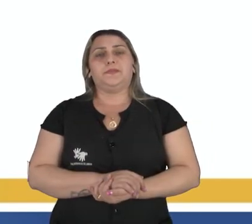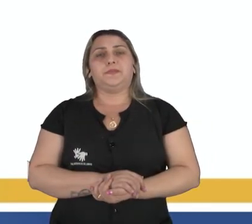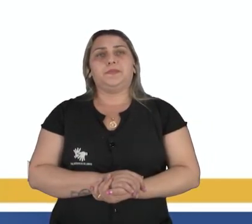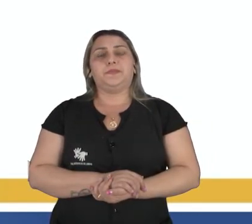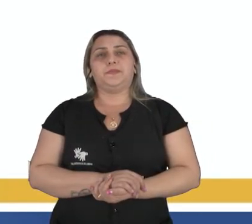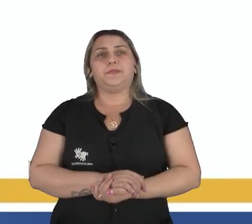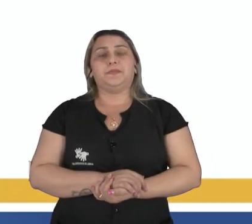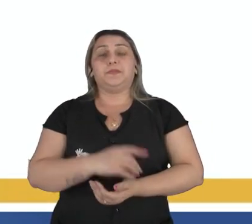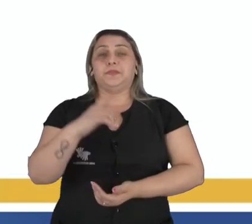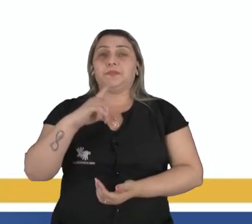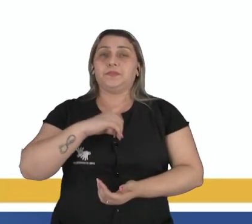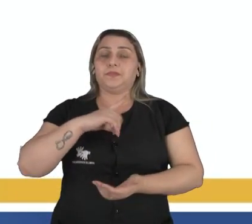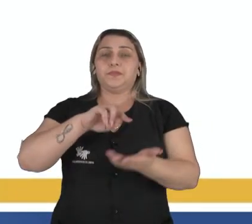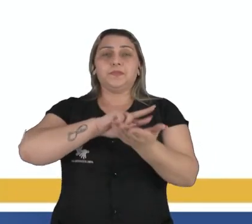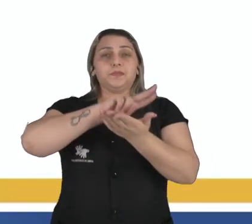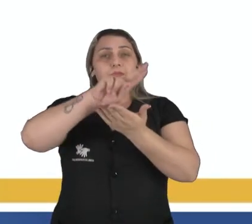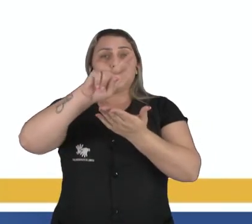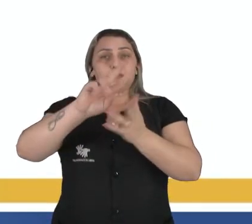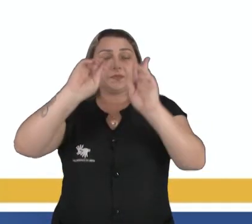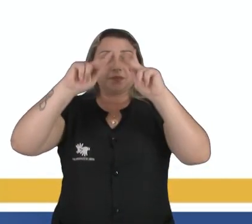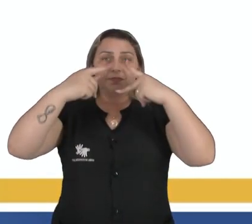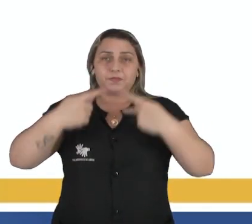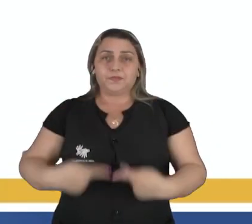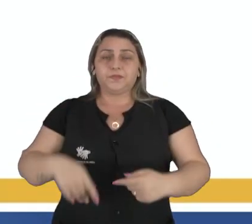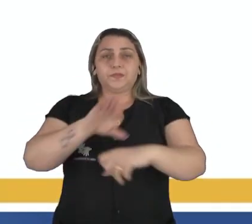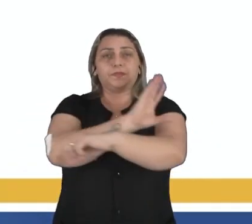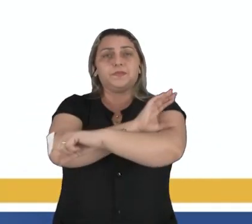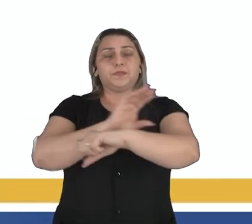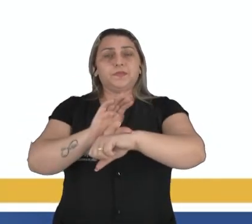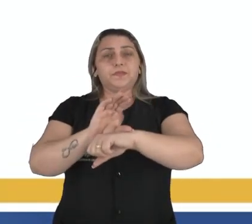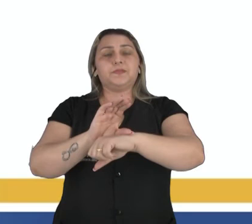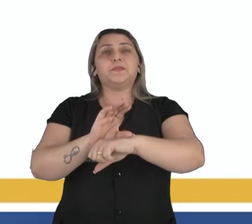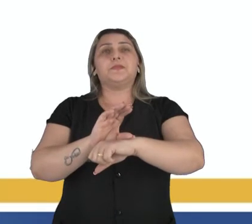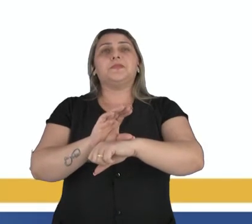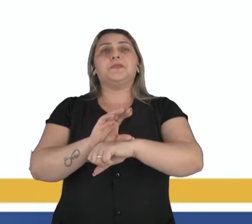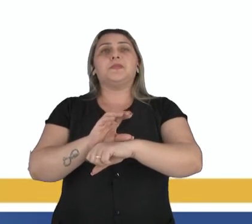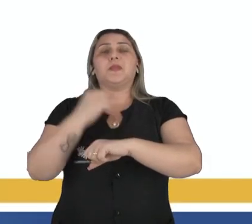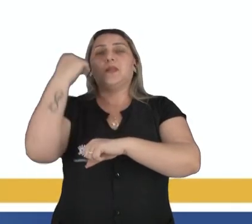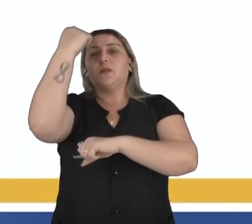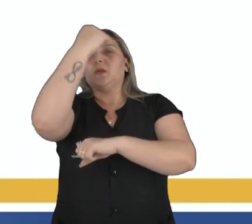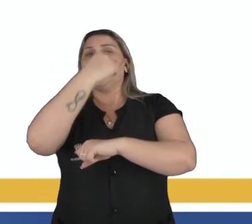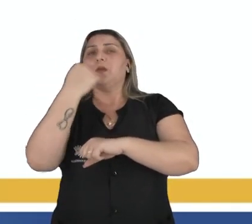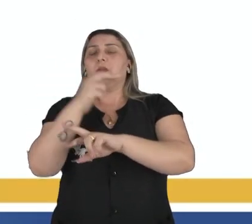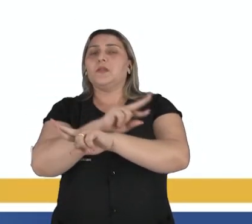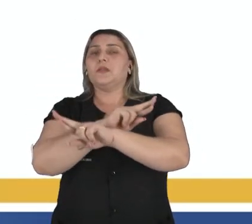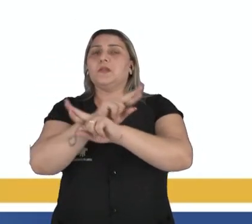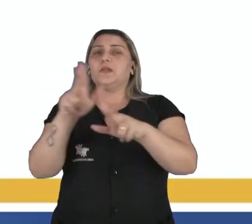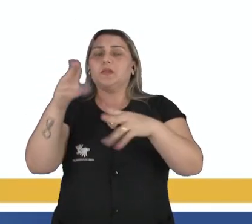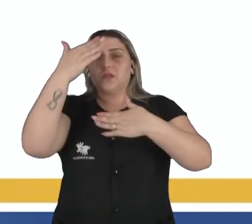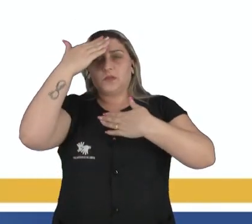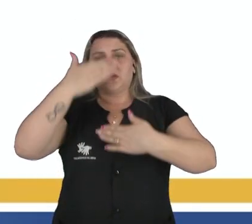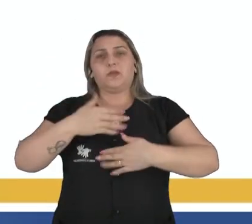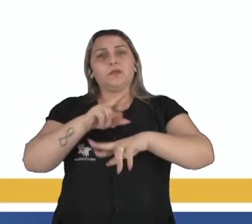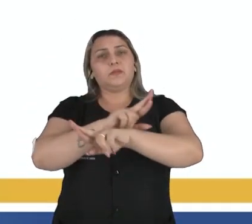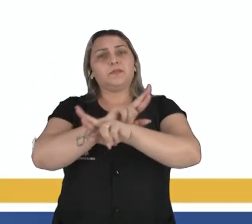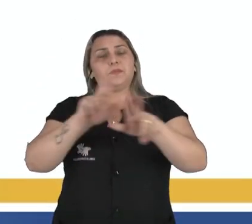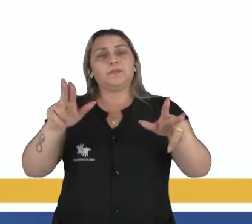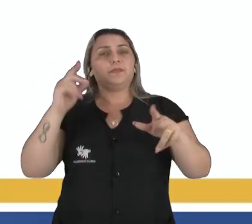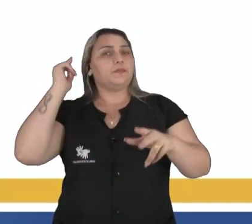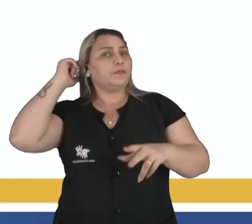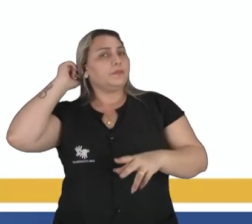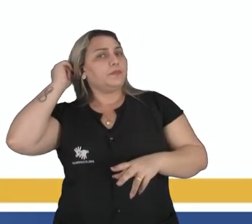então aí nós temos uma diversidade humana e cultural quantos rostos diferentes quantos corpos